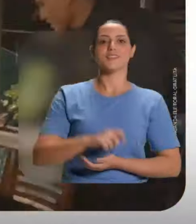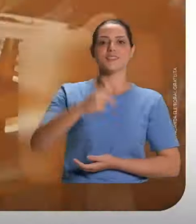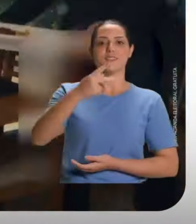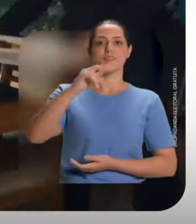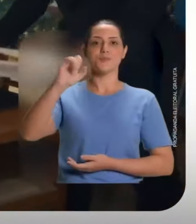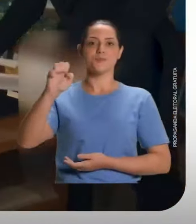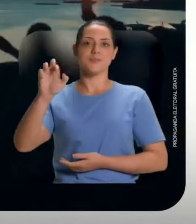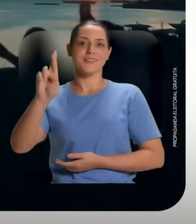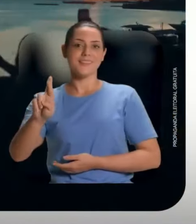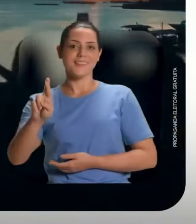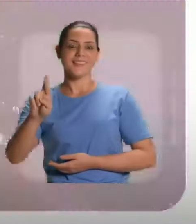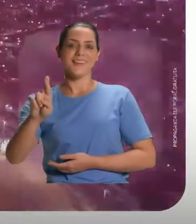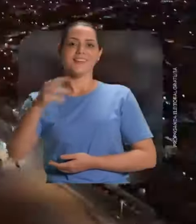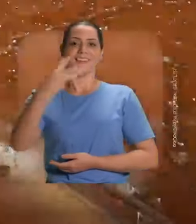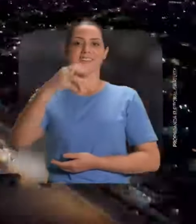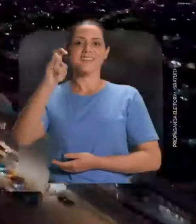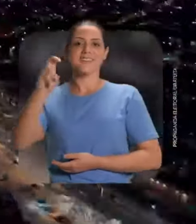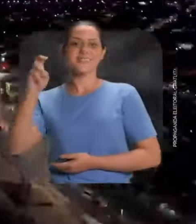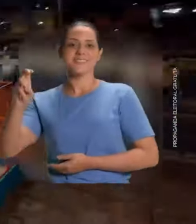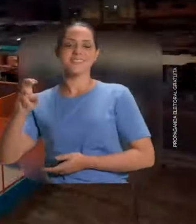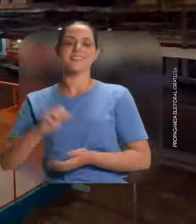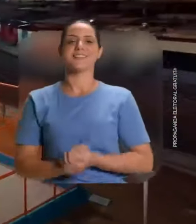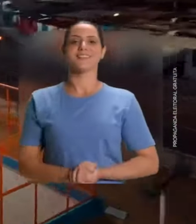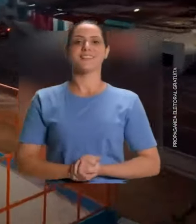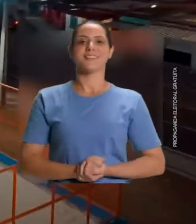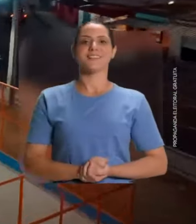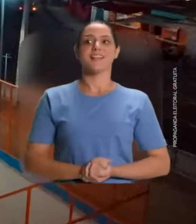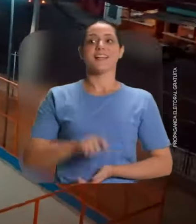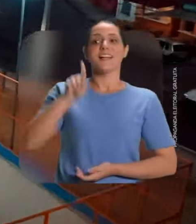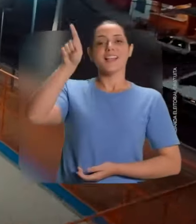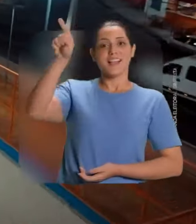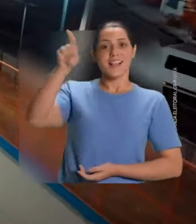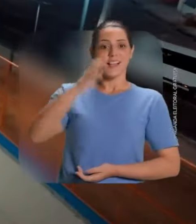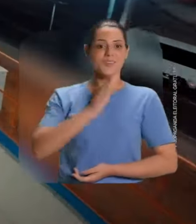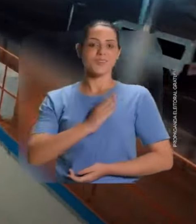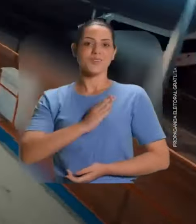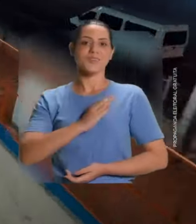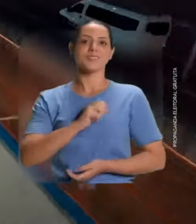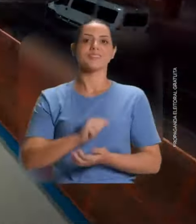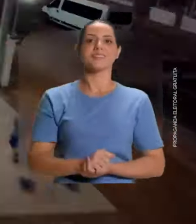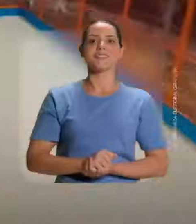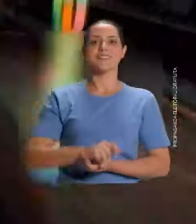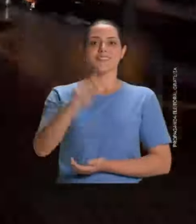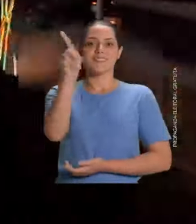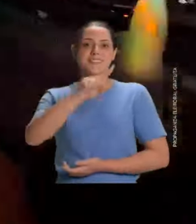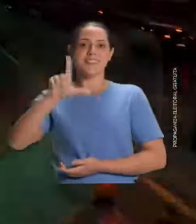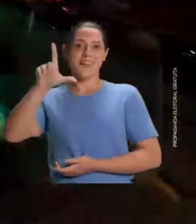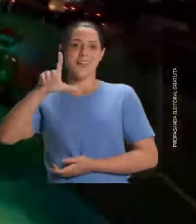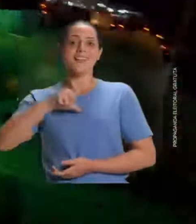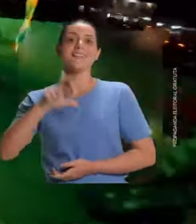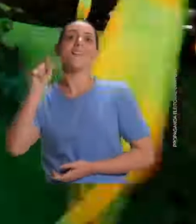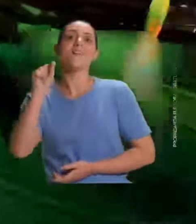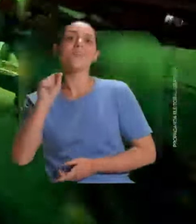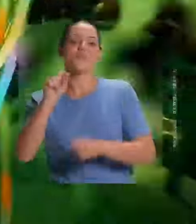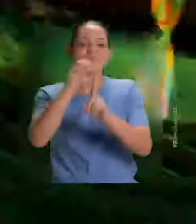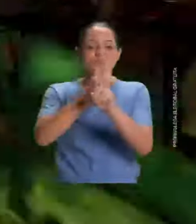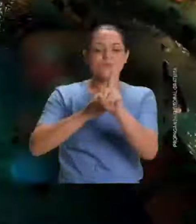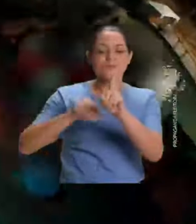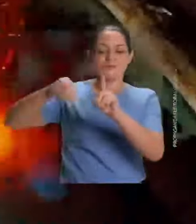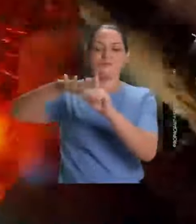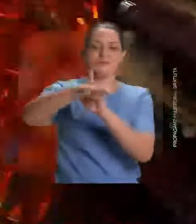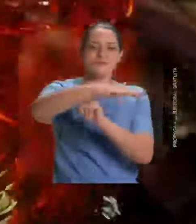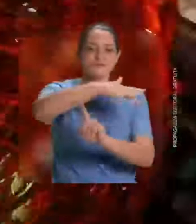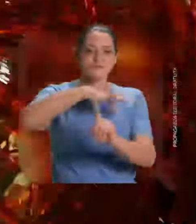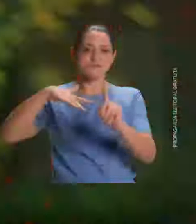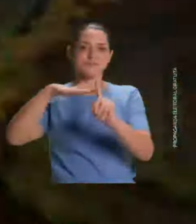355. Cara, isso é extraordinário, né? E no coração das zonas norte e leste, uma infraestrutura de esporte e lazer que inclui o